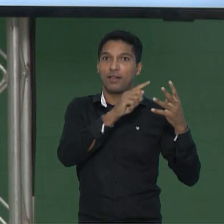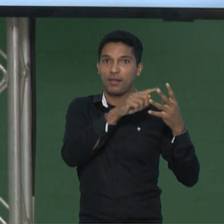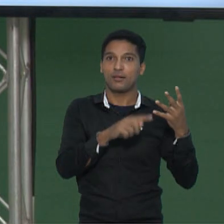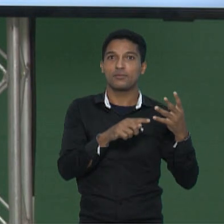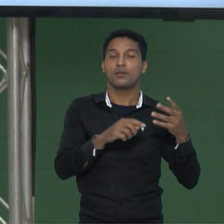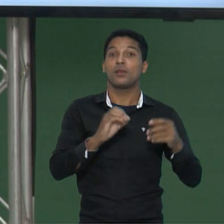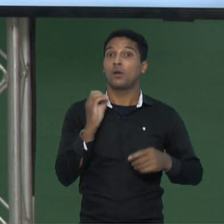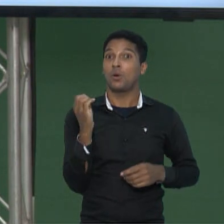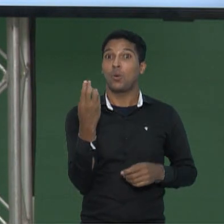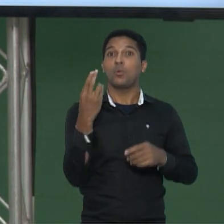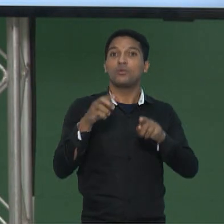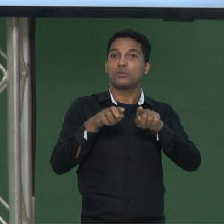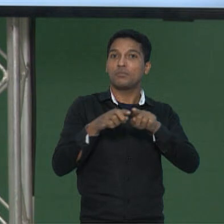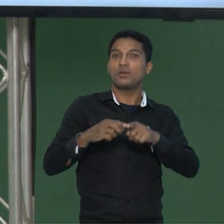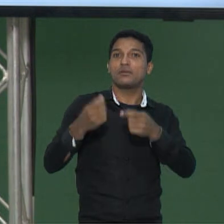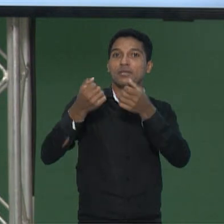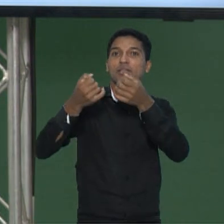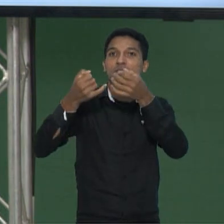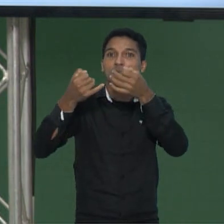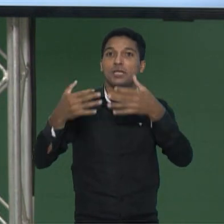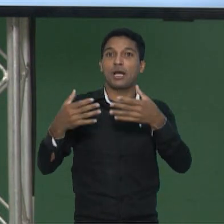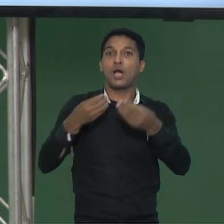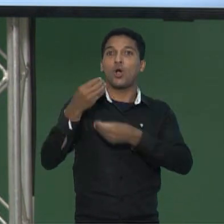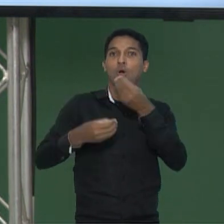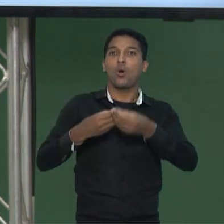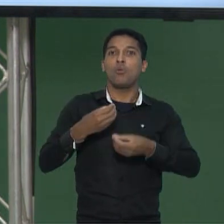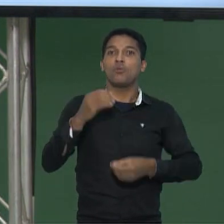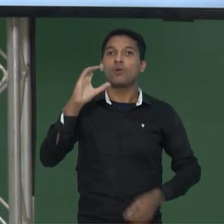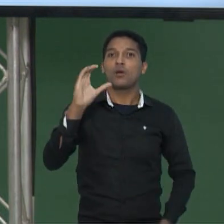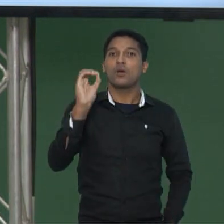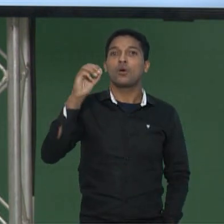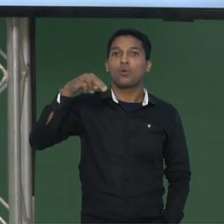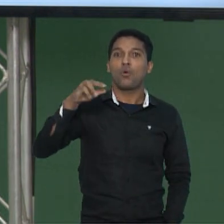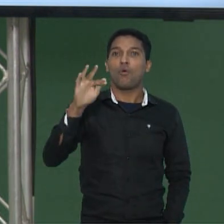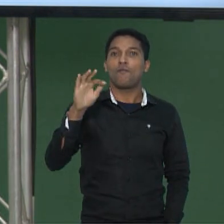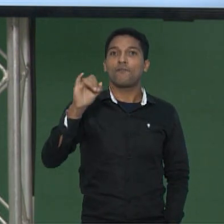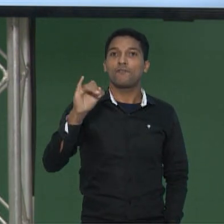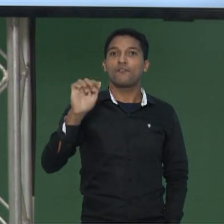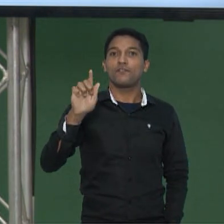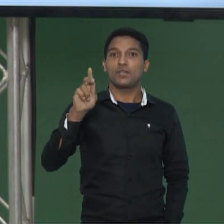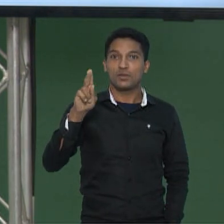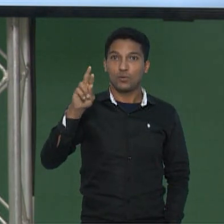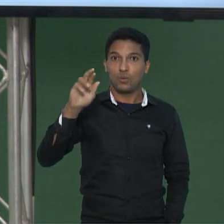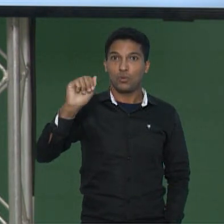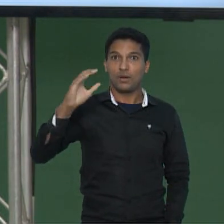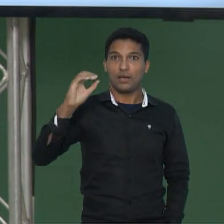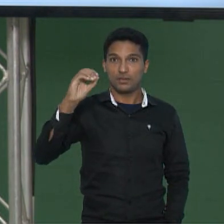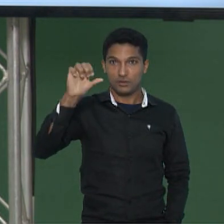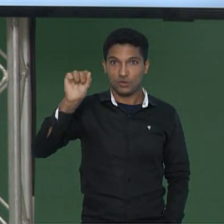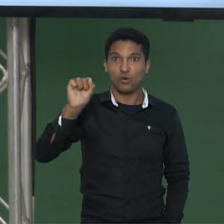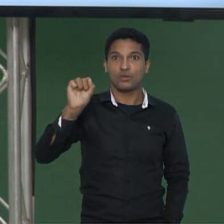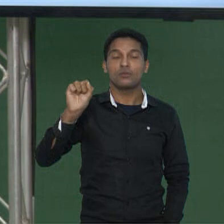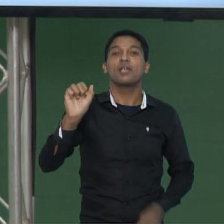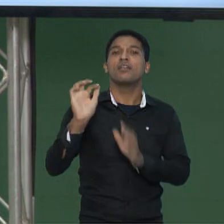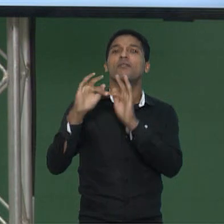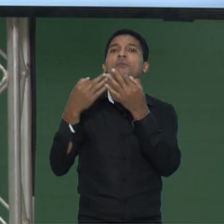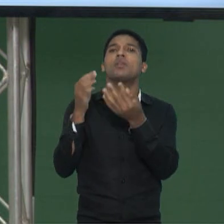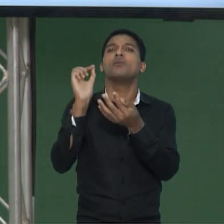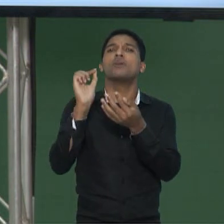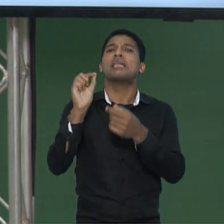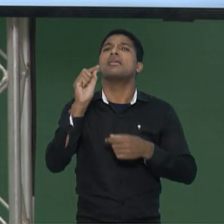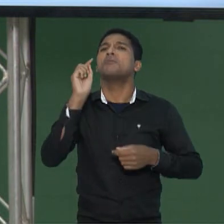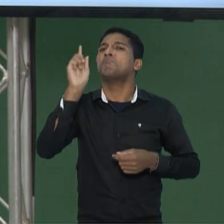nossa primeira aulinha a gente falou muito sobre configurações de família? Quem é a minha família? Só quem mora